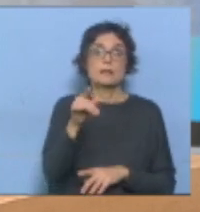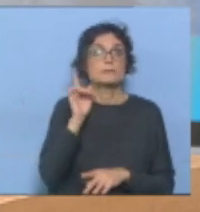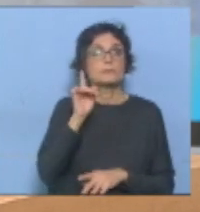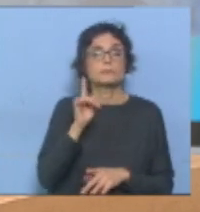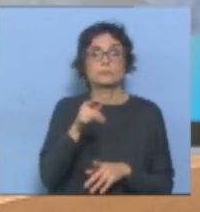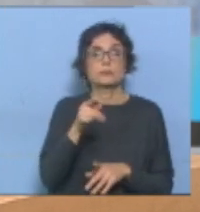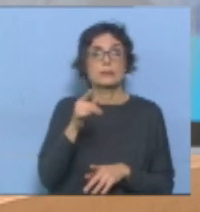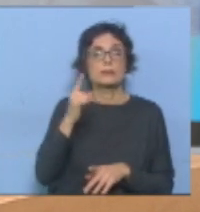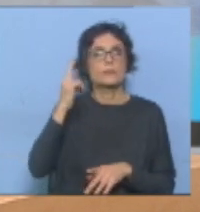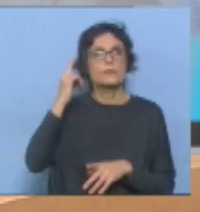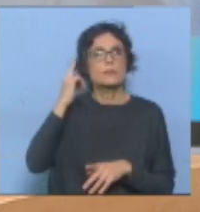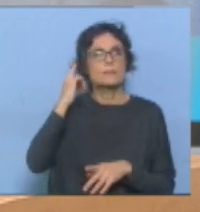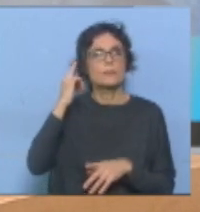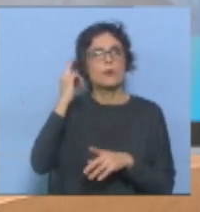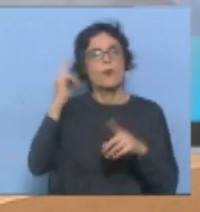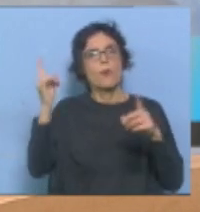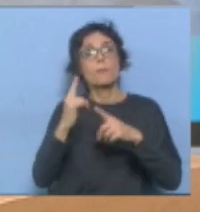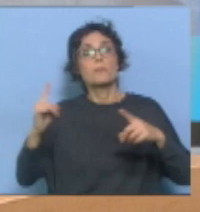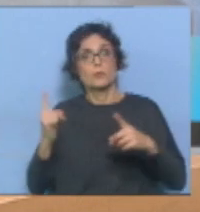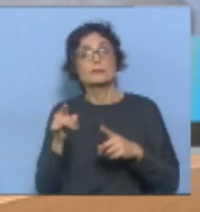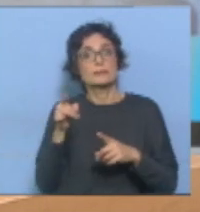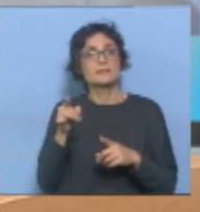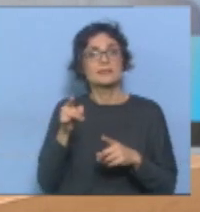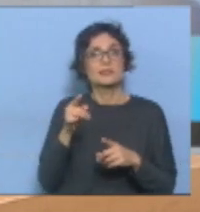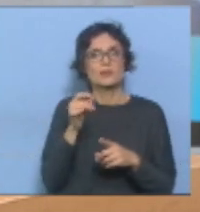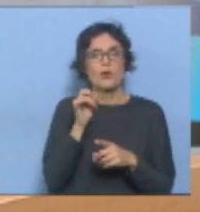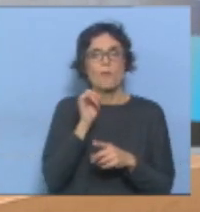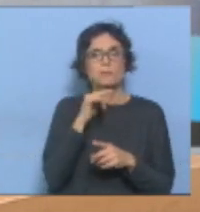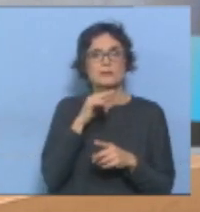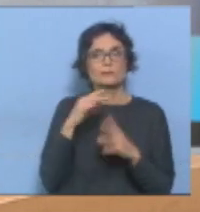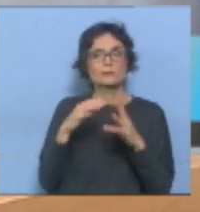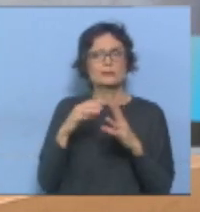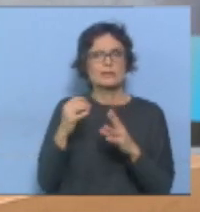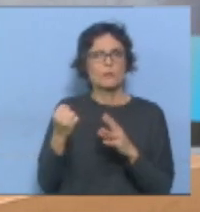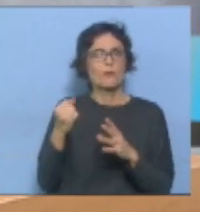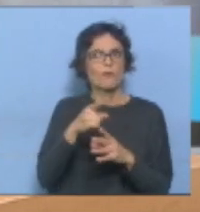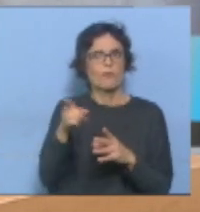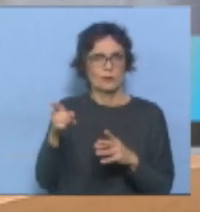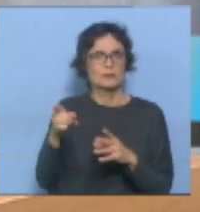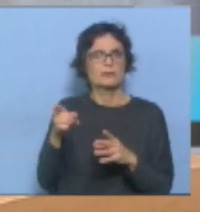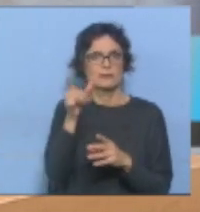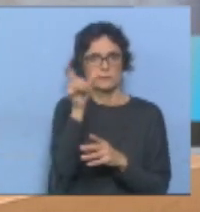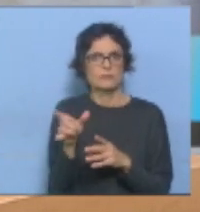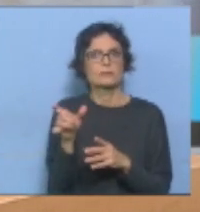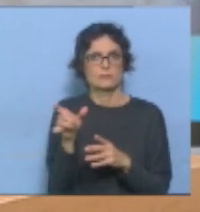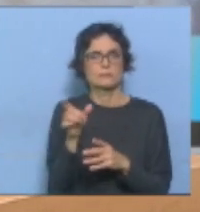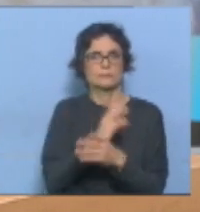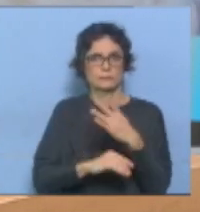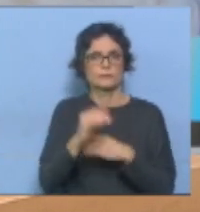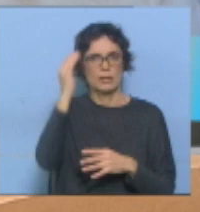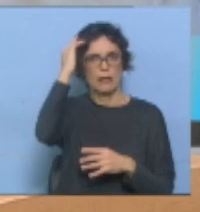é um meio muito forte para chegar a toda a gente e estas pessoas